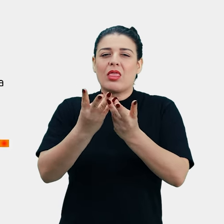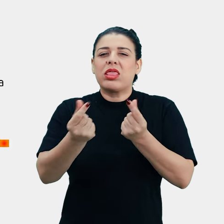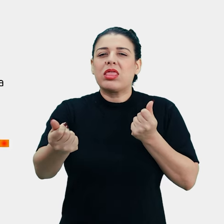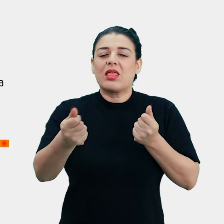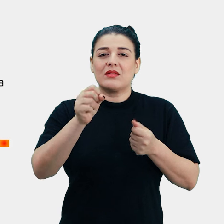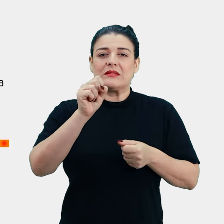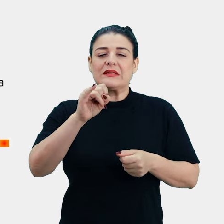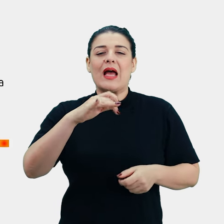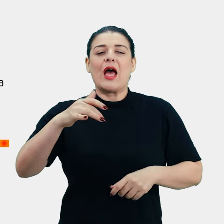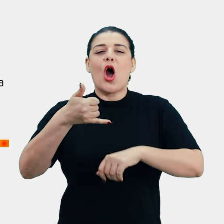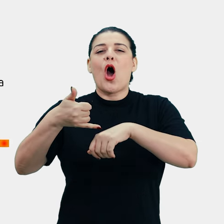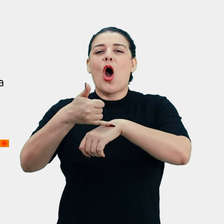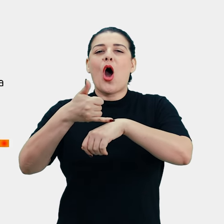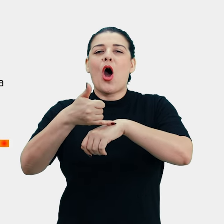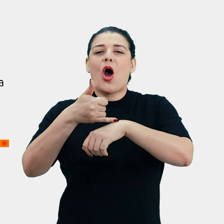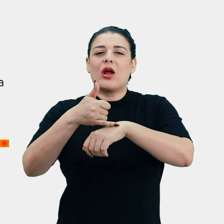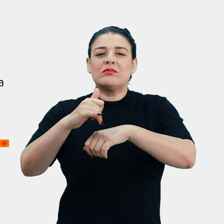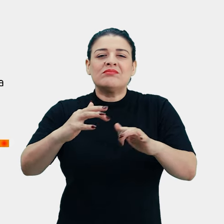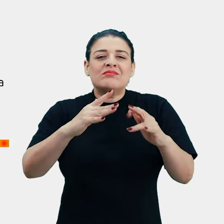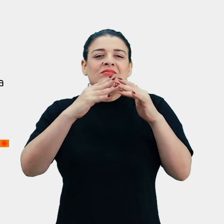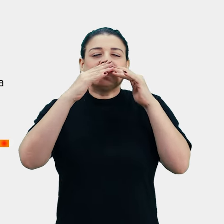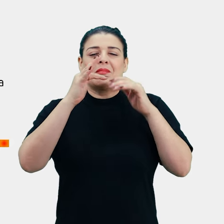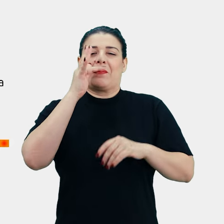quem trabalha com óleos essenciais de plantas.